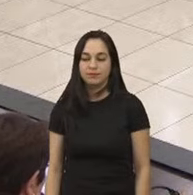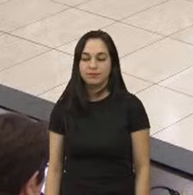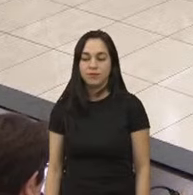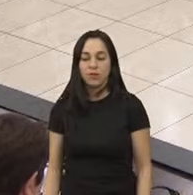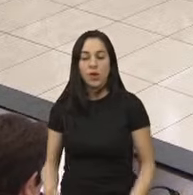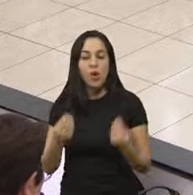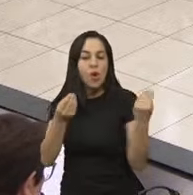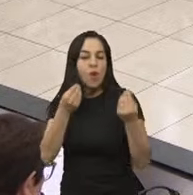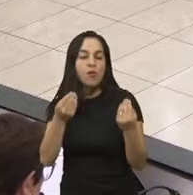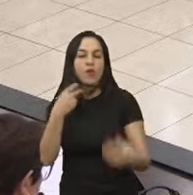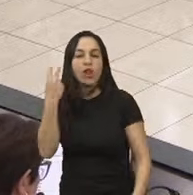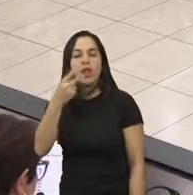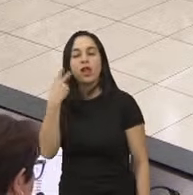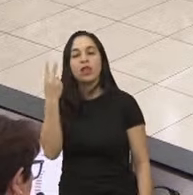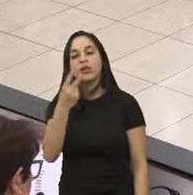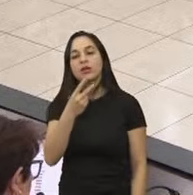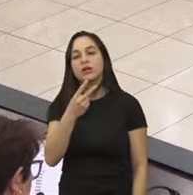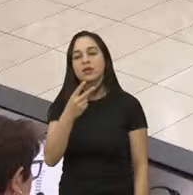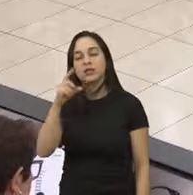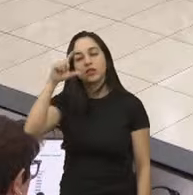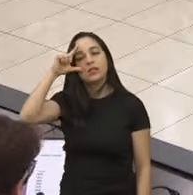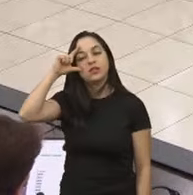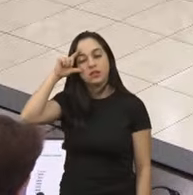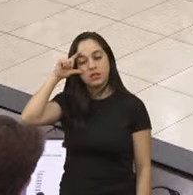Como vota o vereador Jean Araújo?